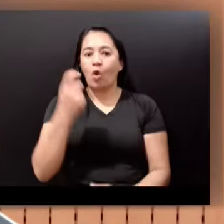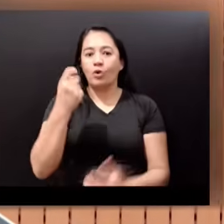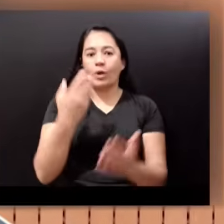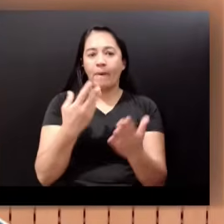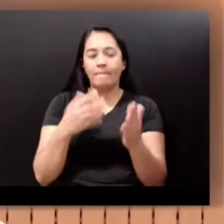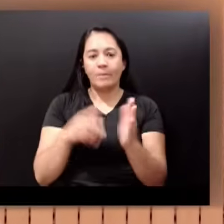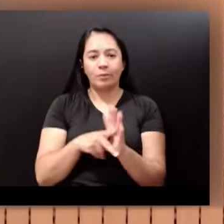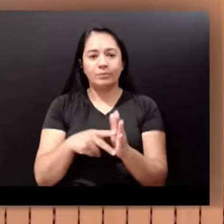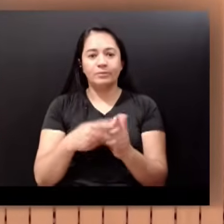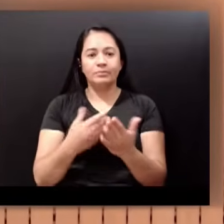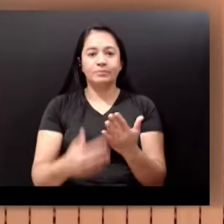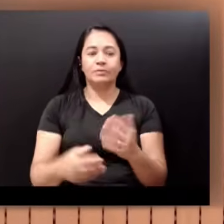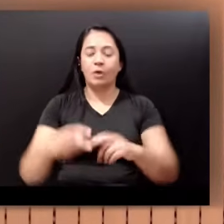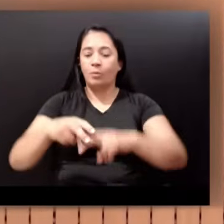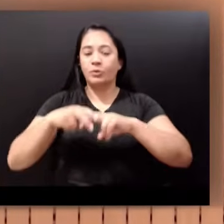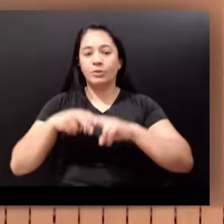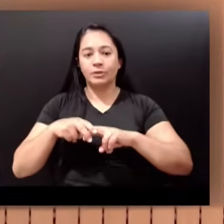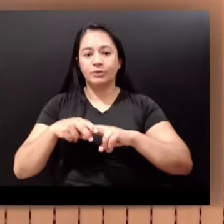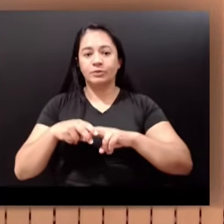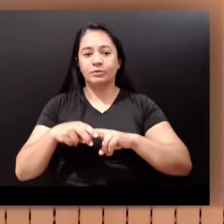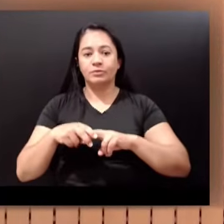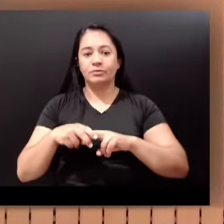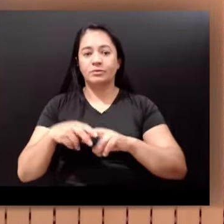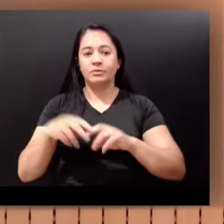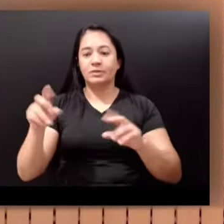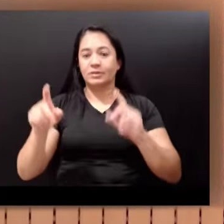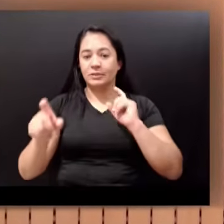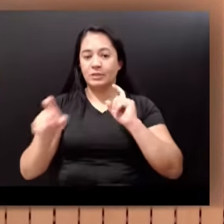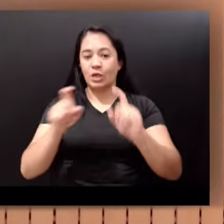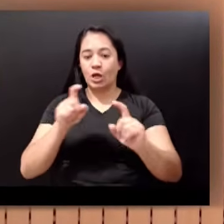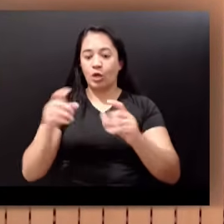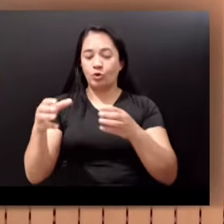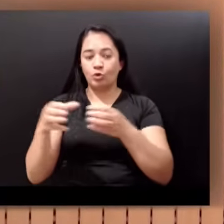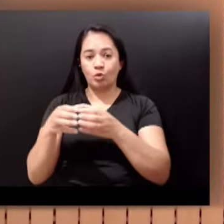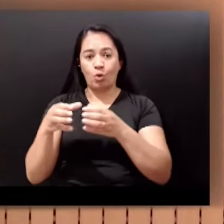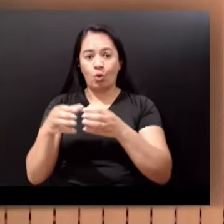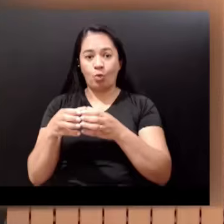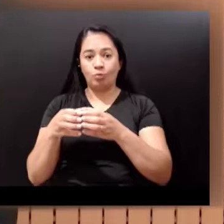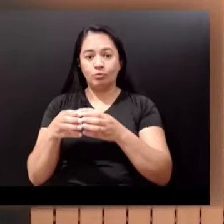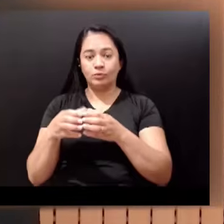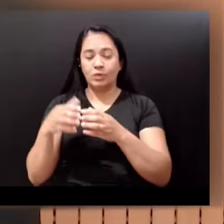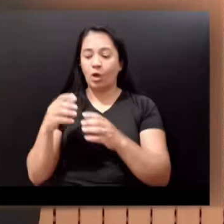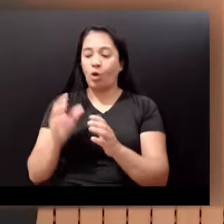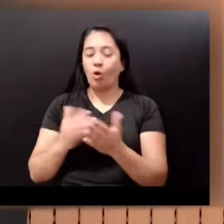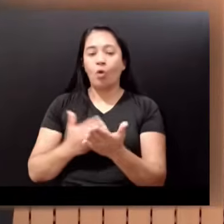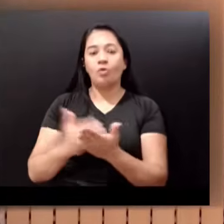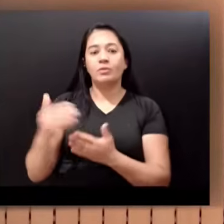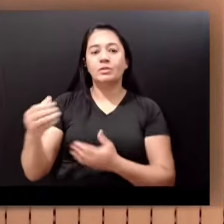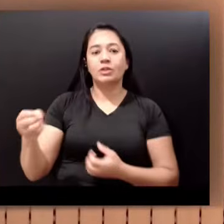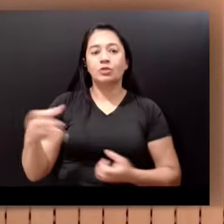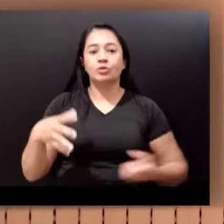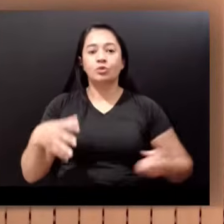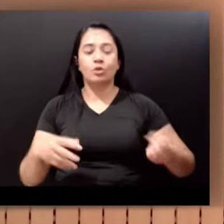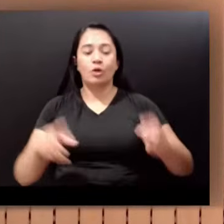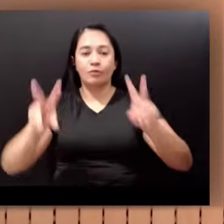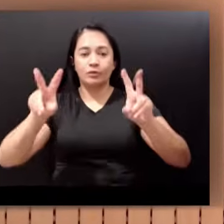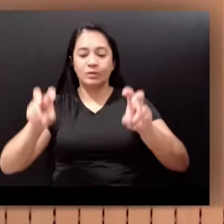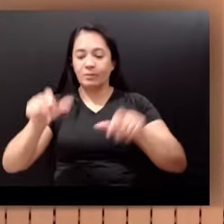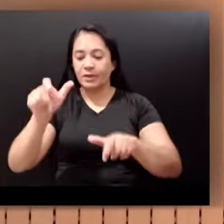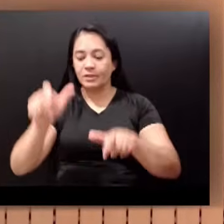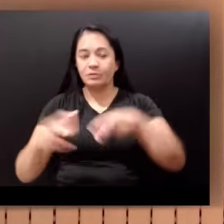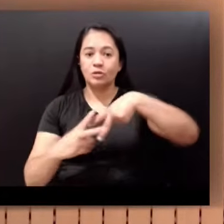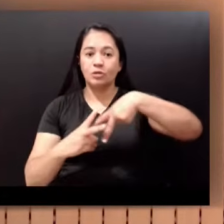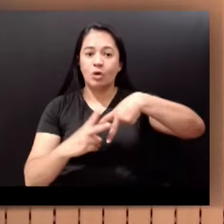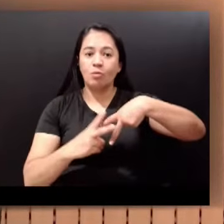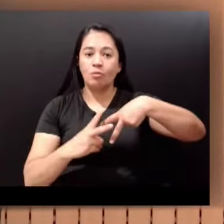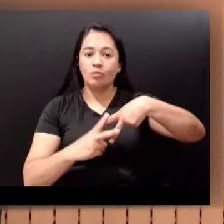essa razão, as reuniões da Corporação de Ofícios passaram a ganhar novos temas. Os maçons começaram a comparar a arte